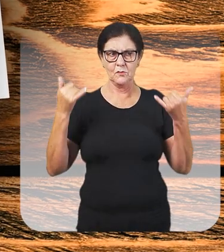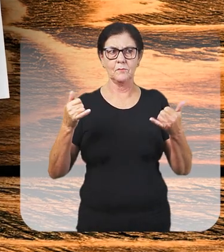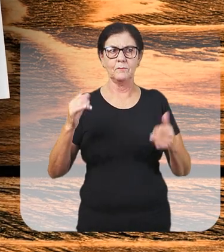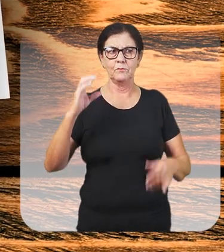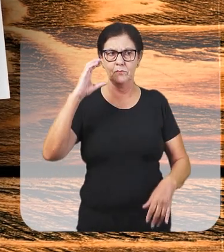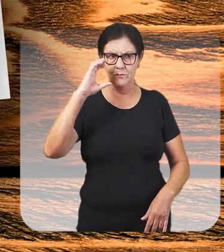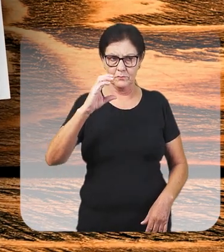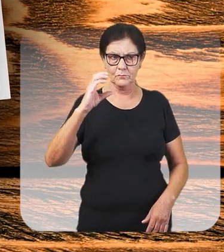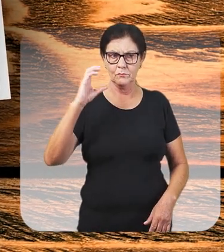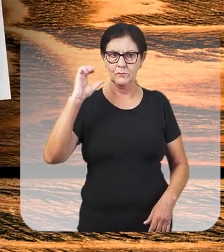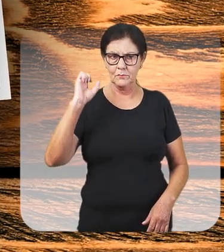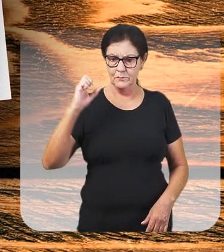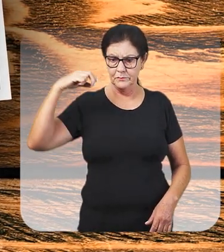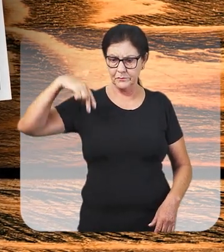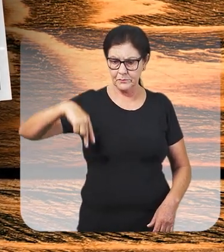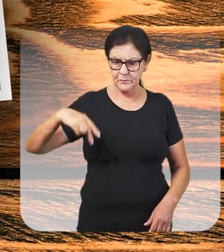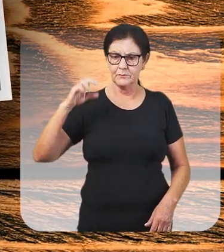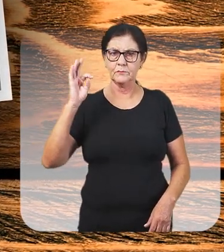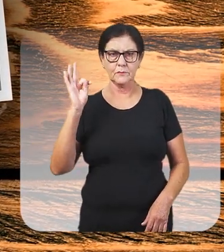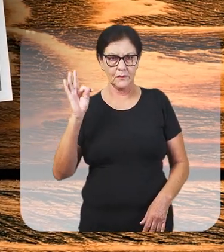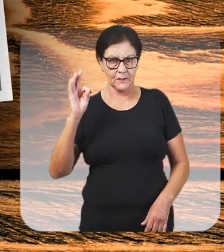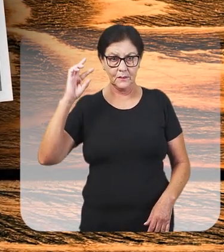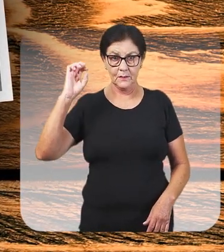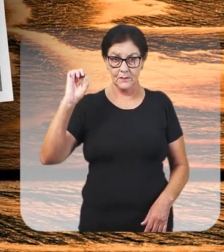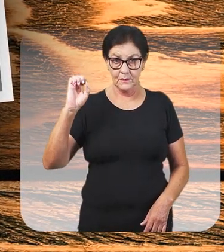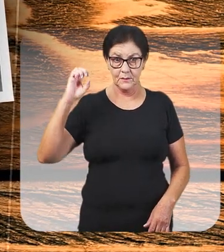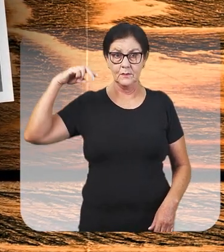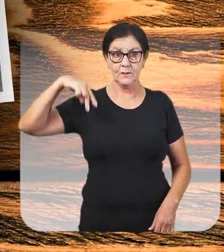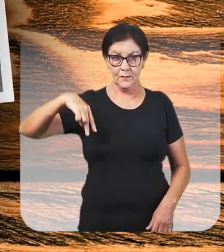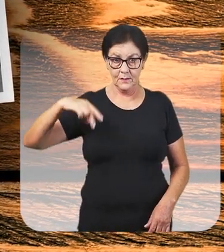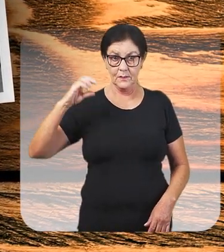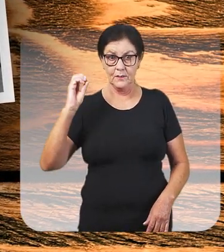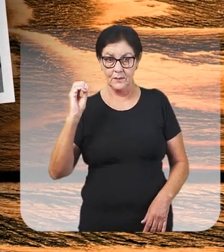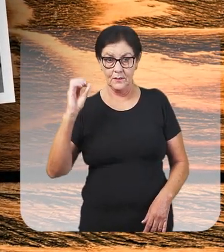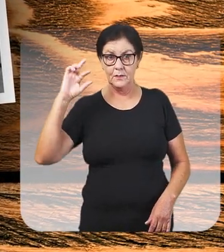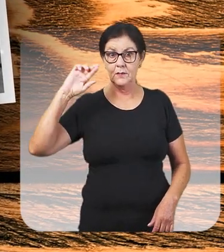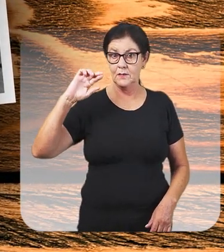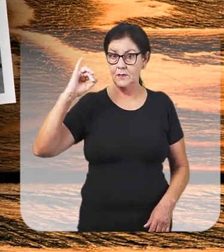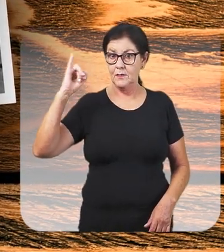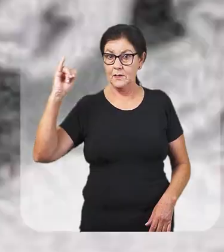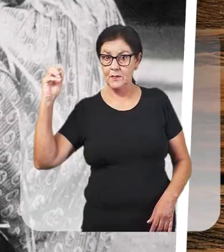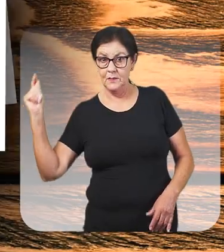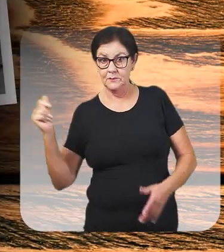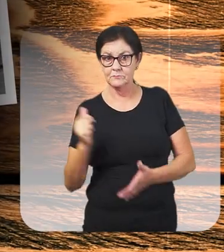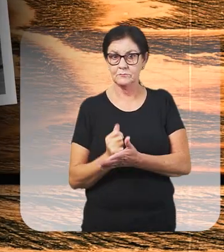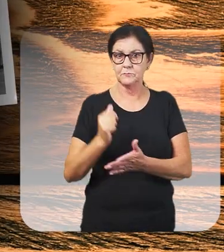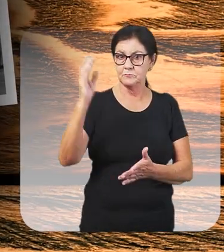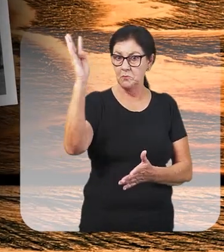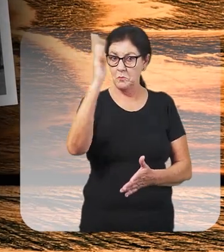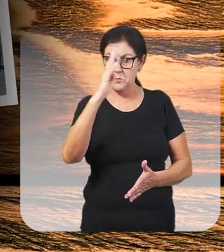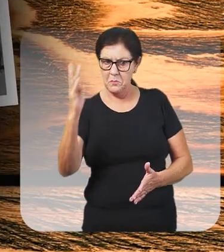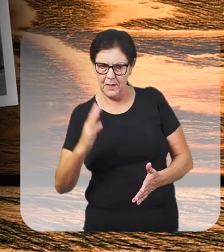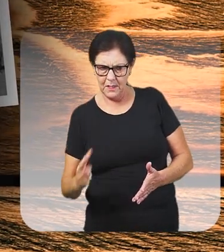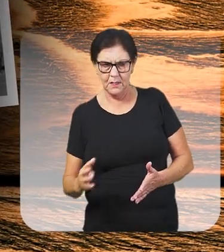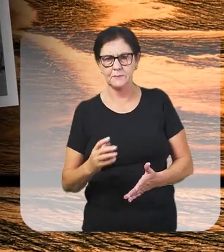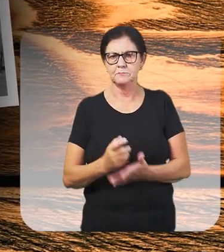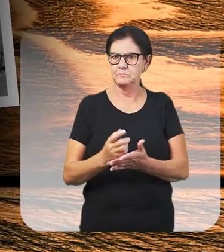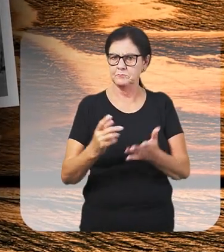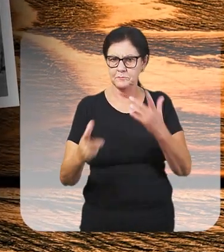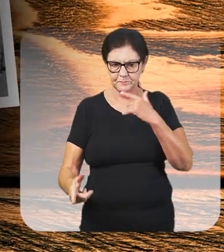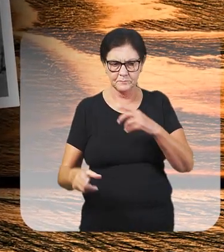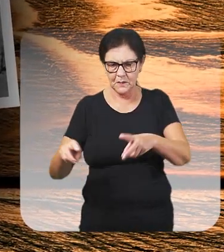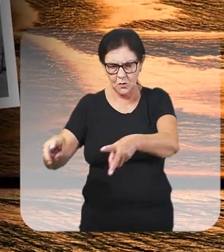centenário da independência, a sociedade brasileira passava por transformações significativas, tanto no campo político quanto